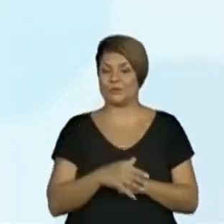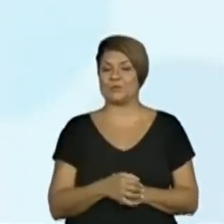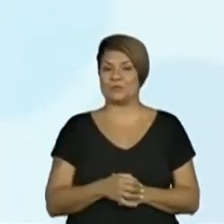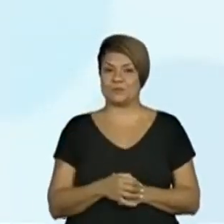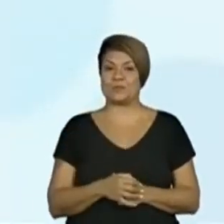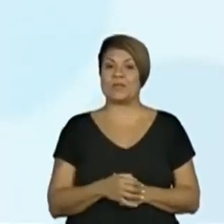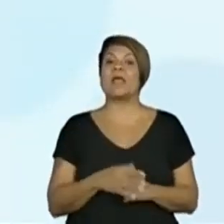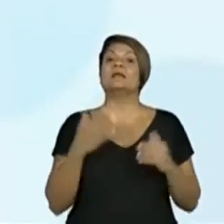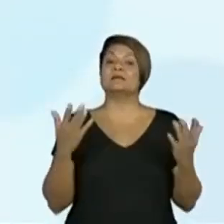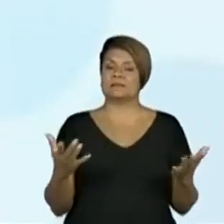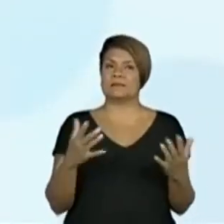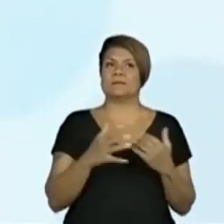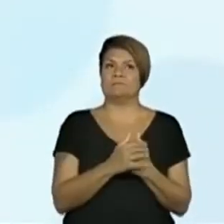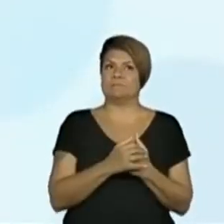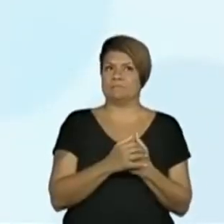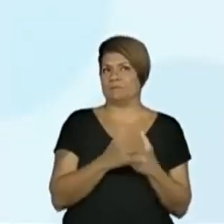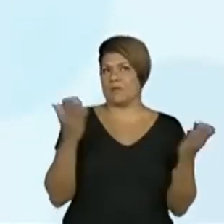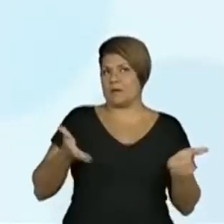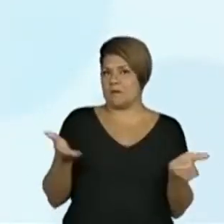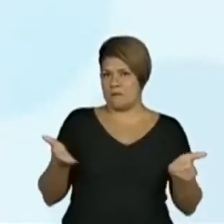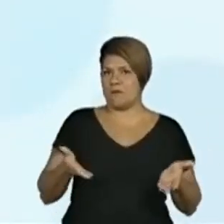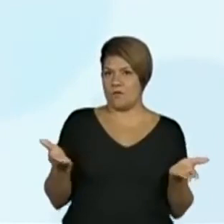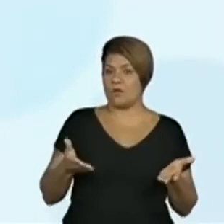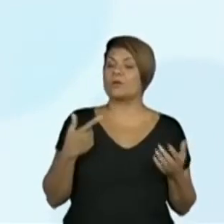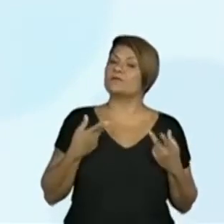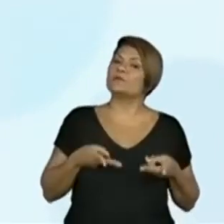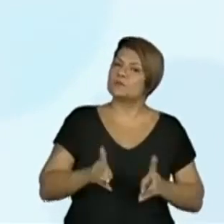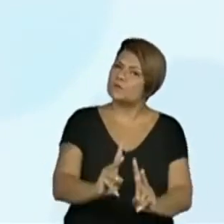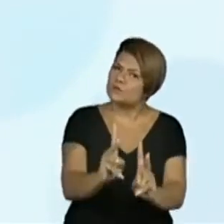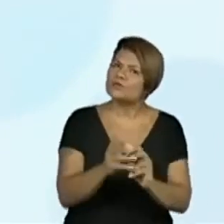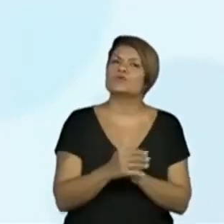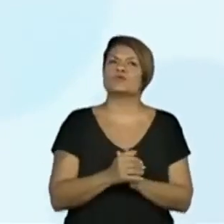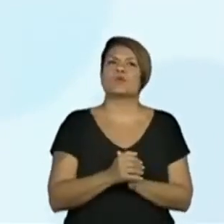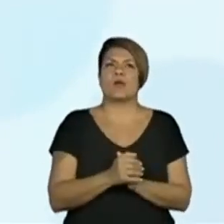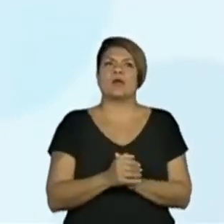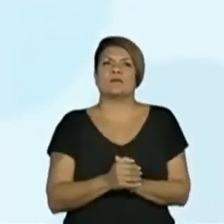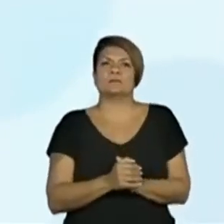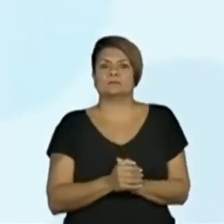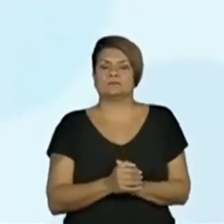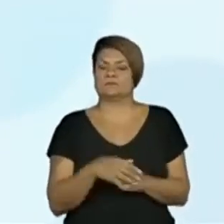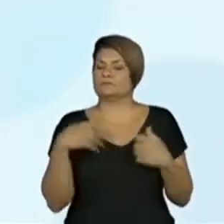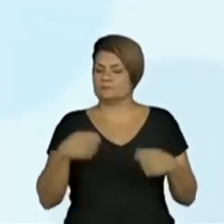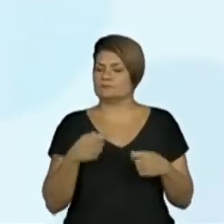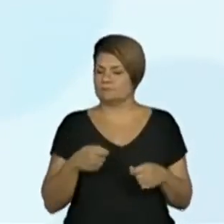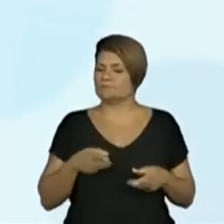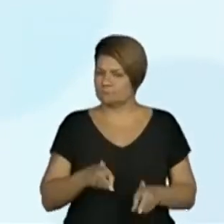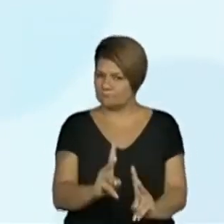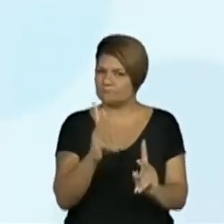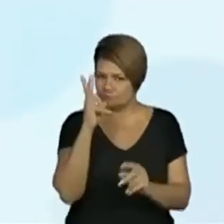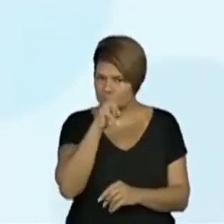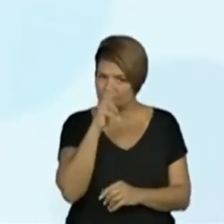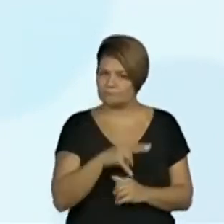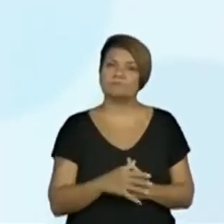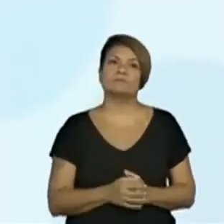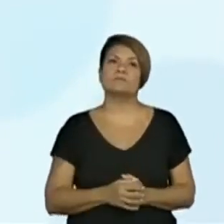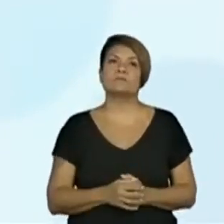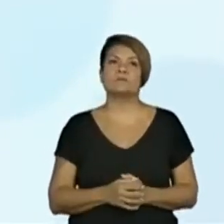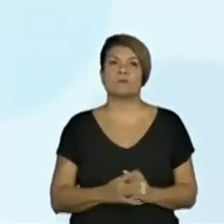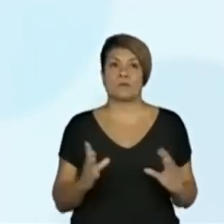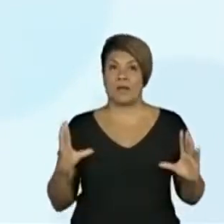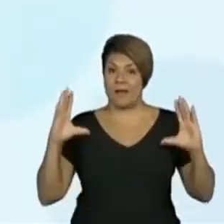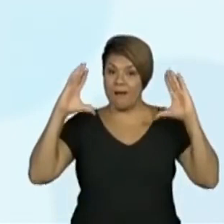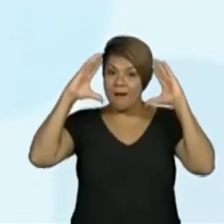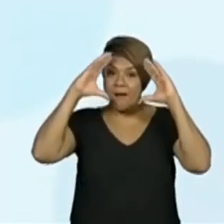Vamos virar. E agora, vamos continuar. Vamos desvendar. A gente precisa caminhar nessa história. Na